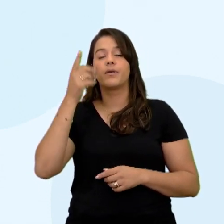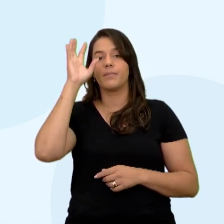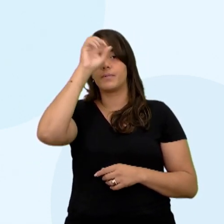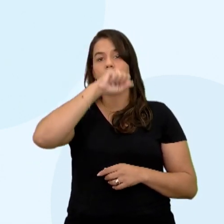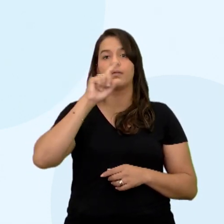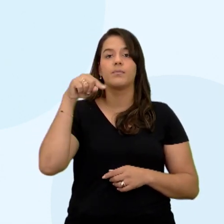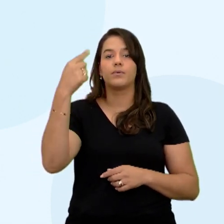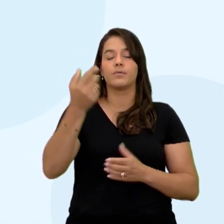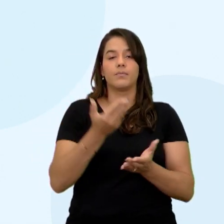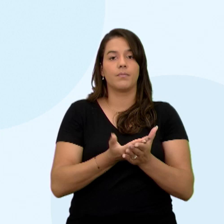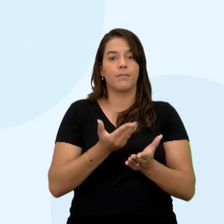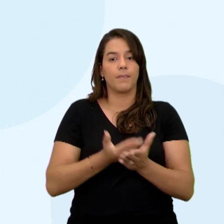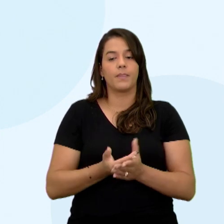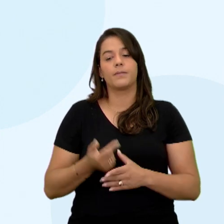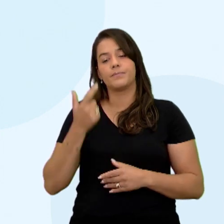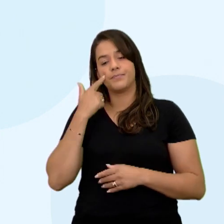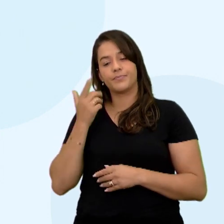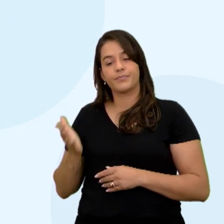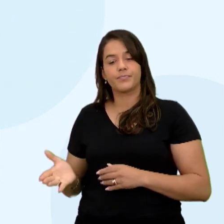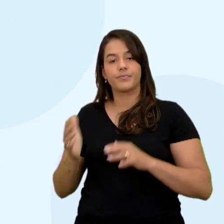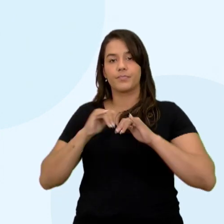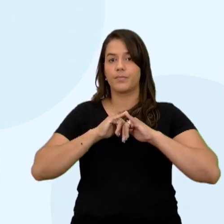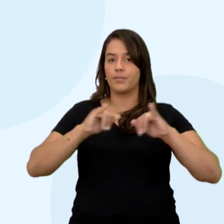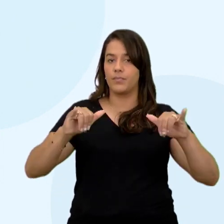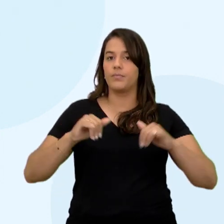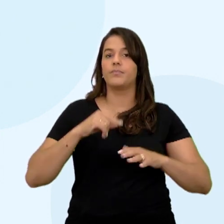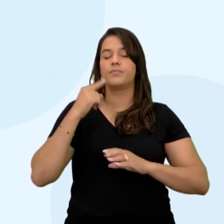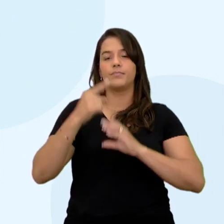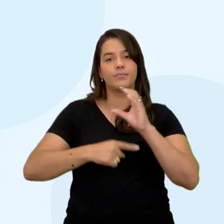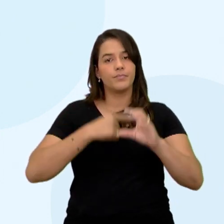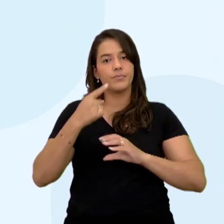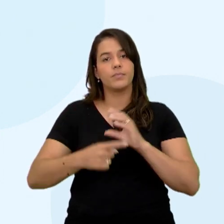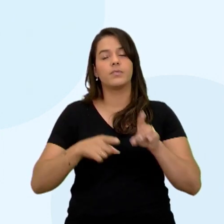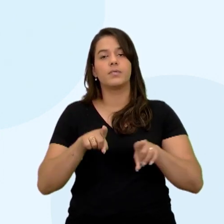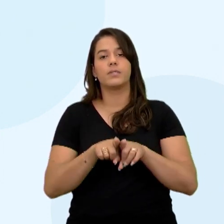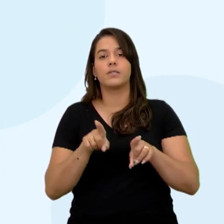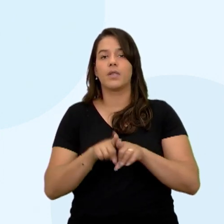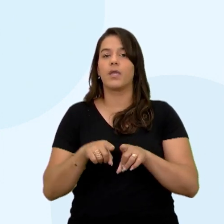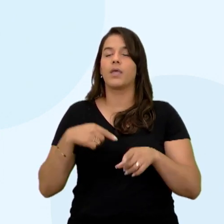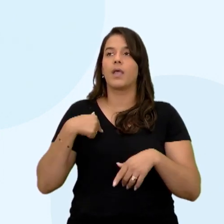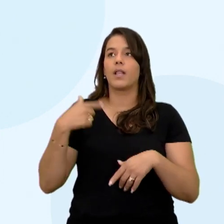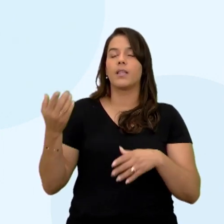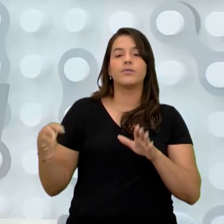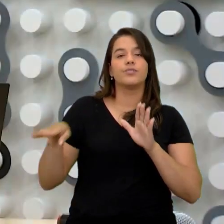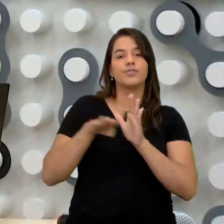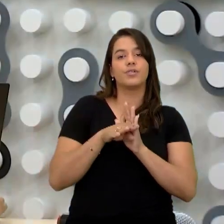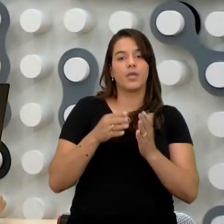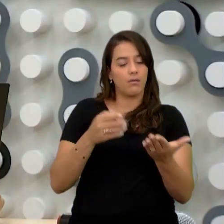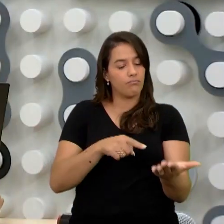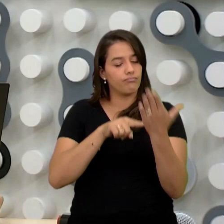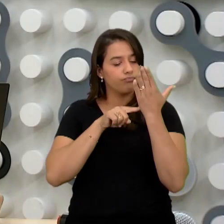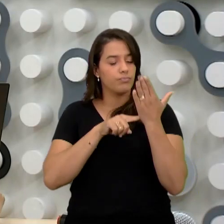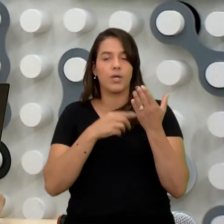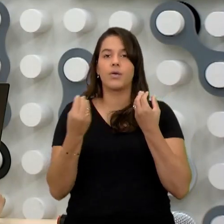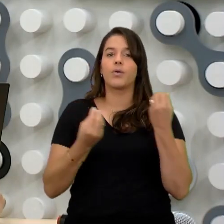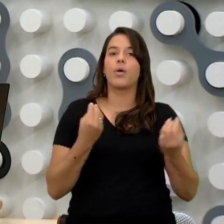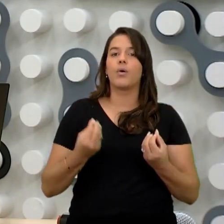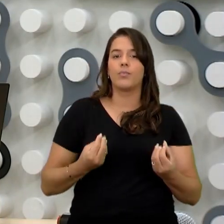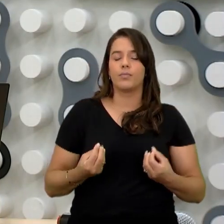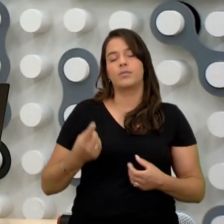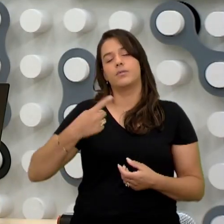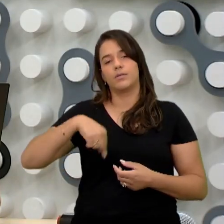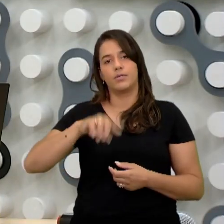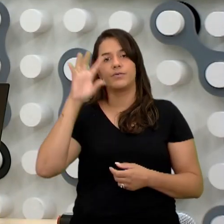aula, vamos falar sobre as notícias internacionais e como as mesmas chegam até nós. Vai ser maravilhoso, gente, olha só. A ideia é que a